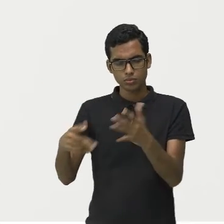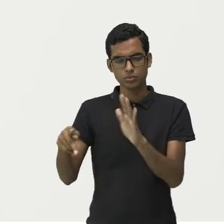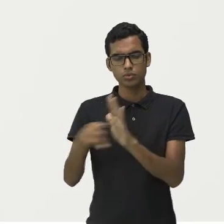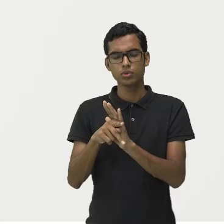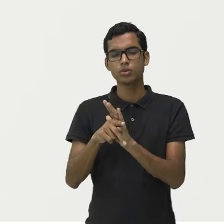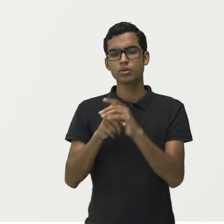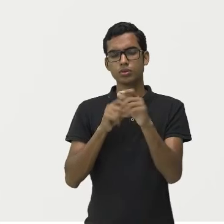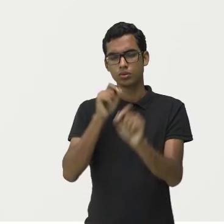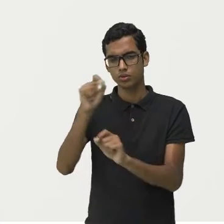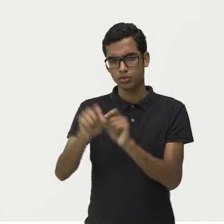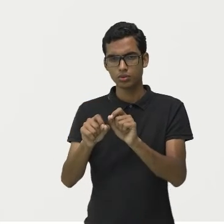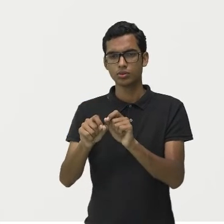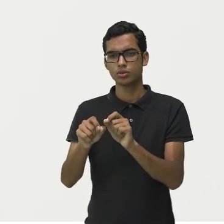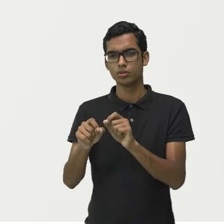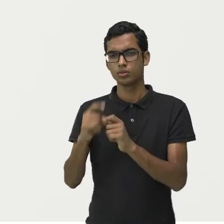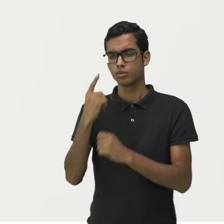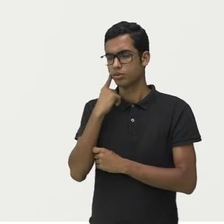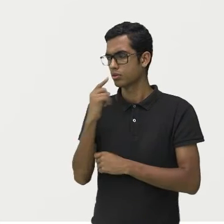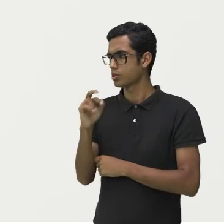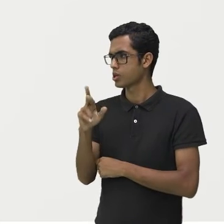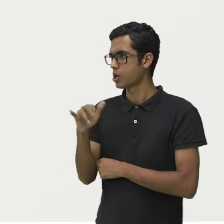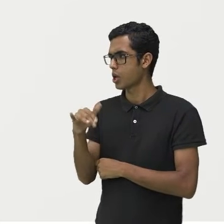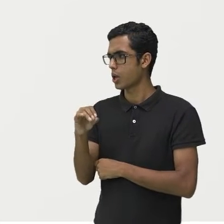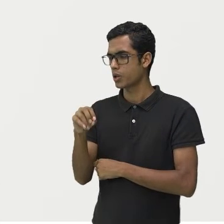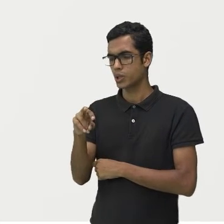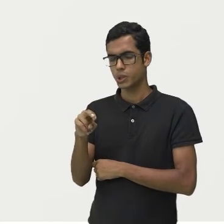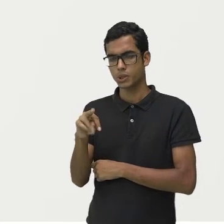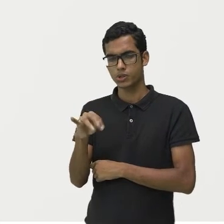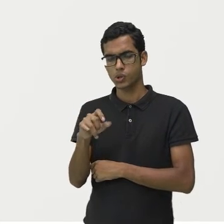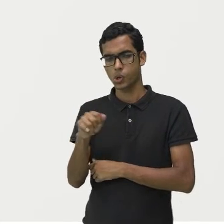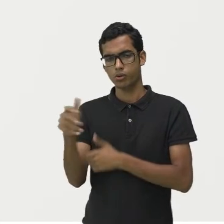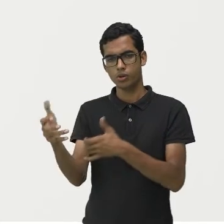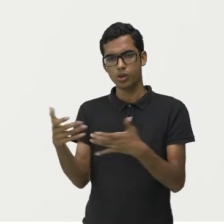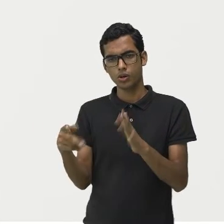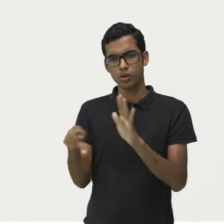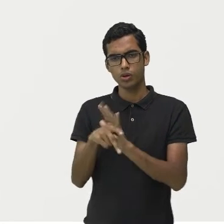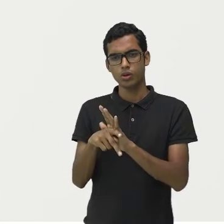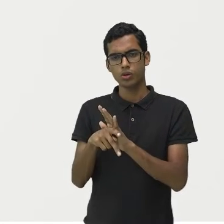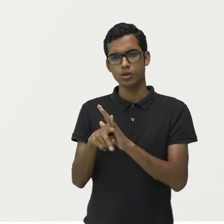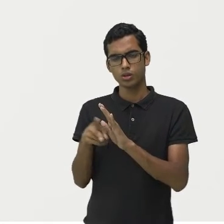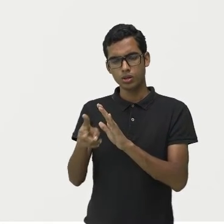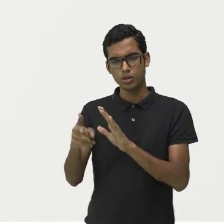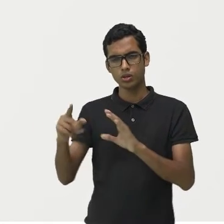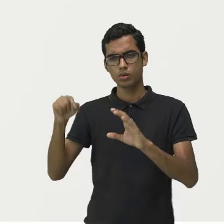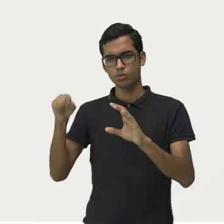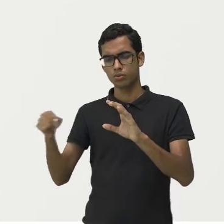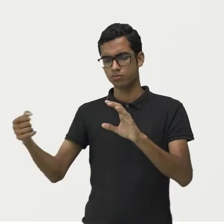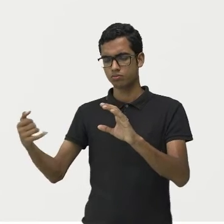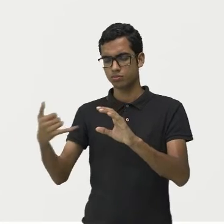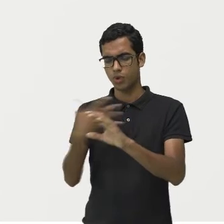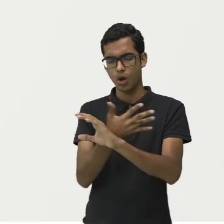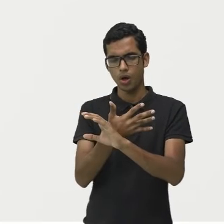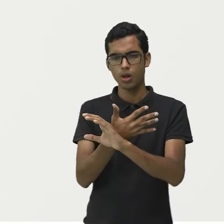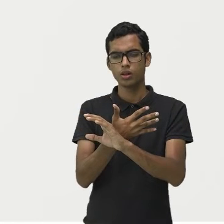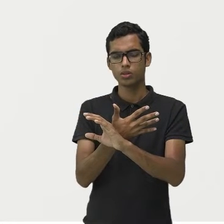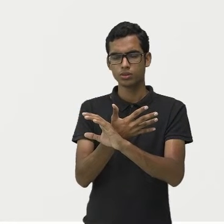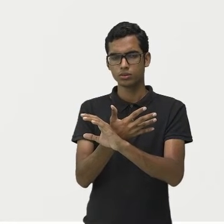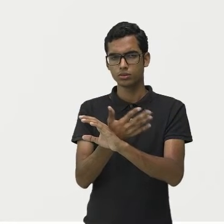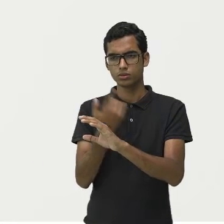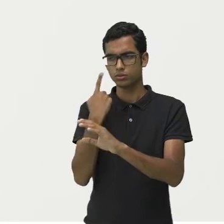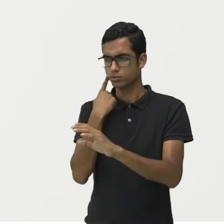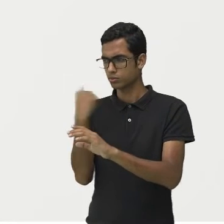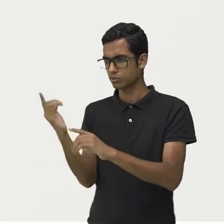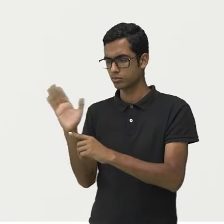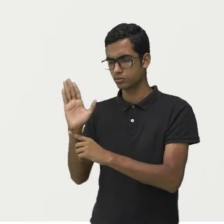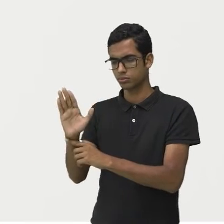o primeiro raio notável, que a gente diz que todo raio que é paralelo ao eixo principal, que ele incide